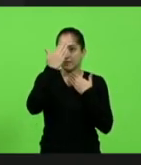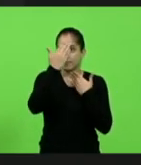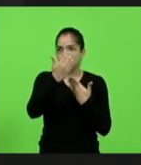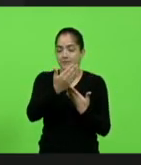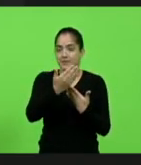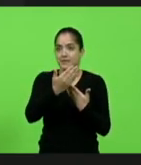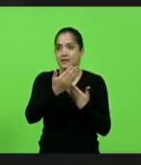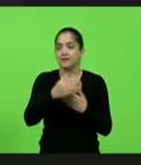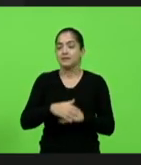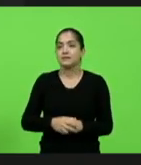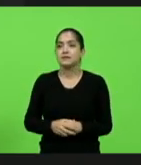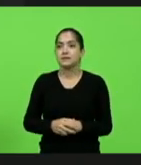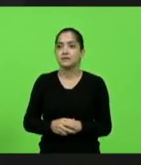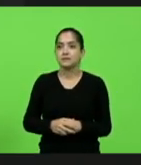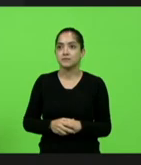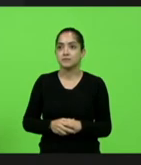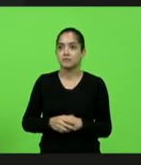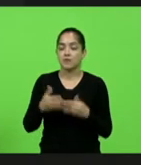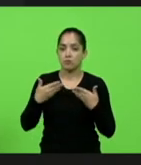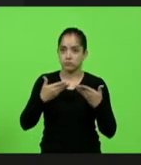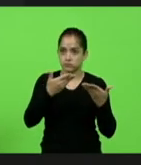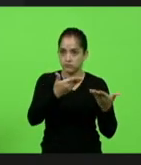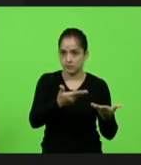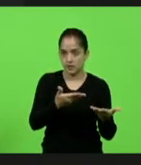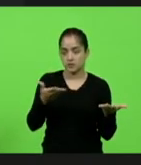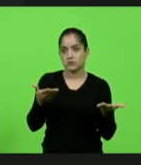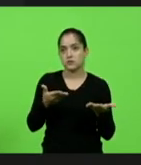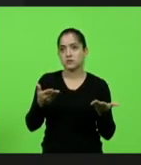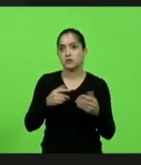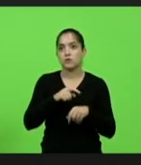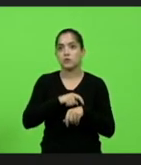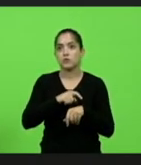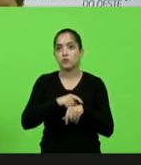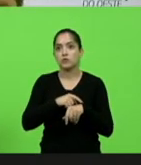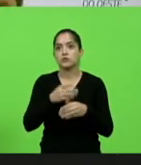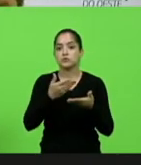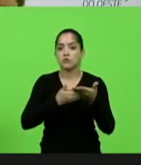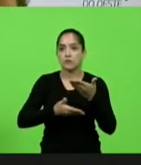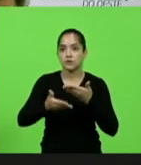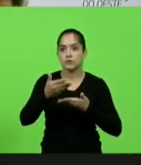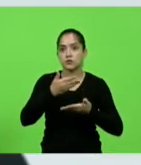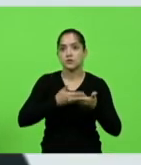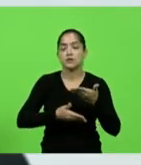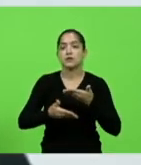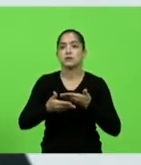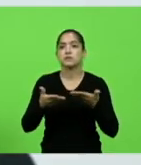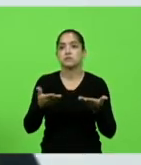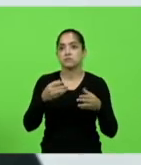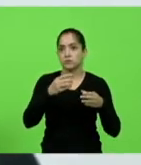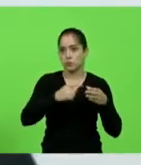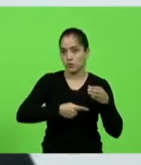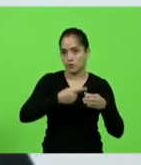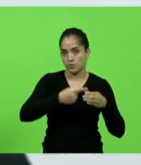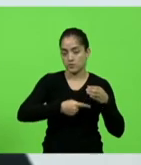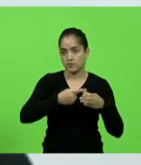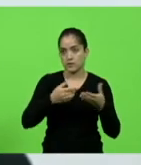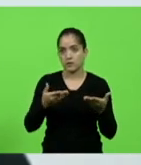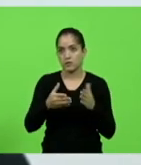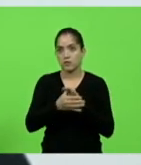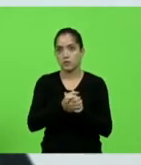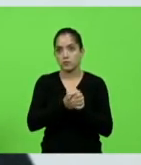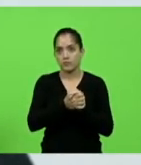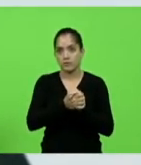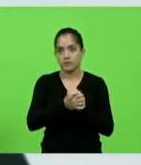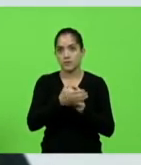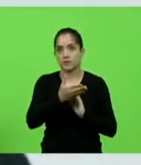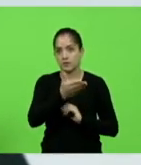Agradeço a oportunidade de estar aqui compartilhando algumas ideias com a comissão. Gostaria de cumprimentá-la, cumprimentar os